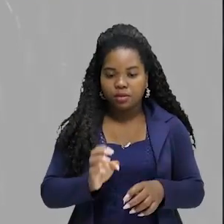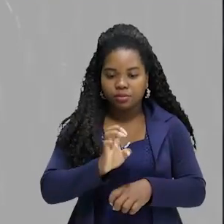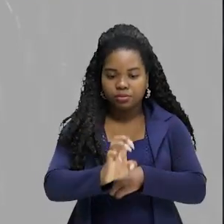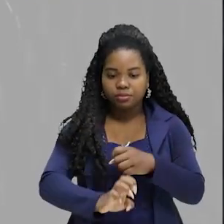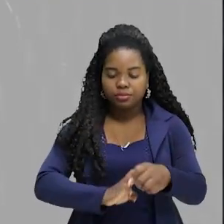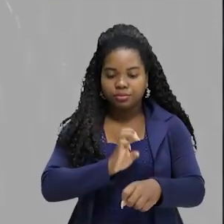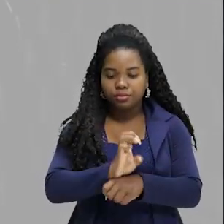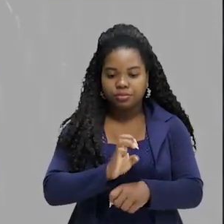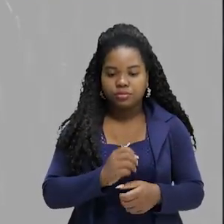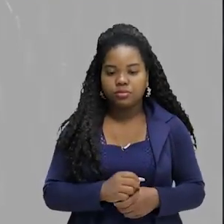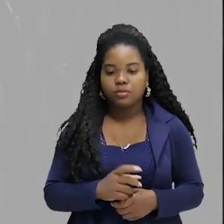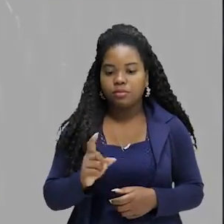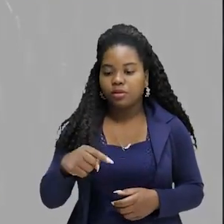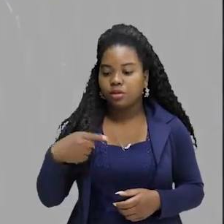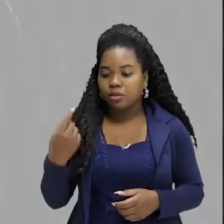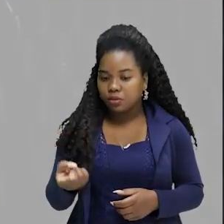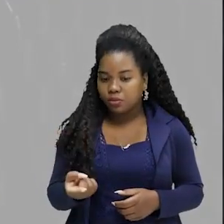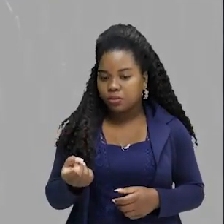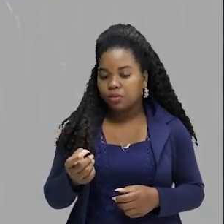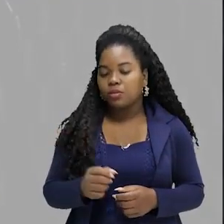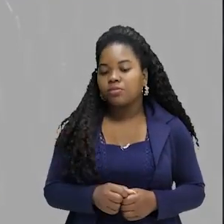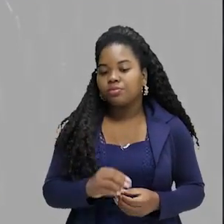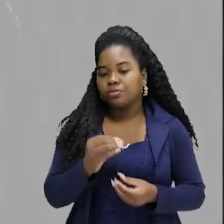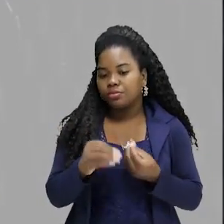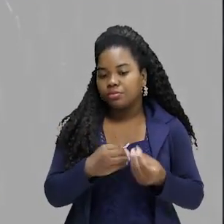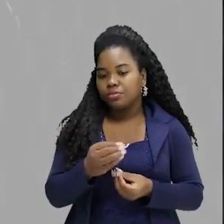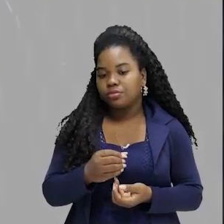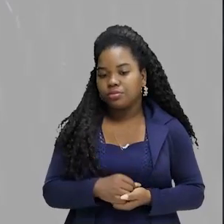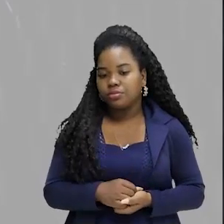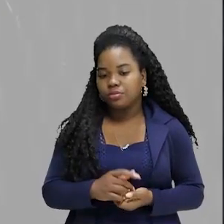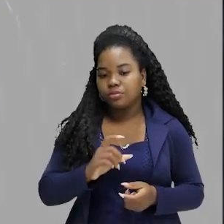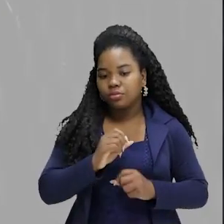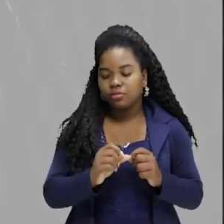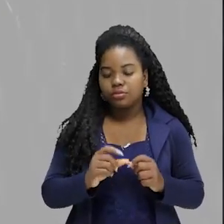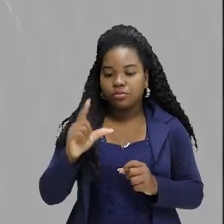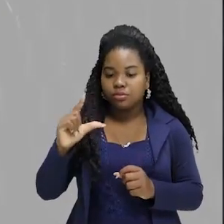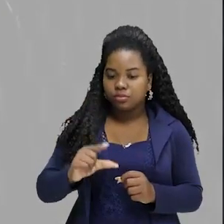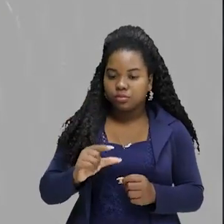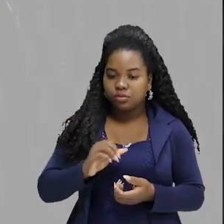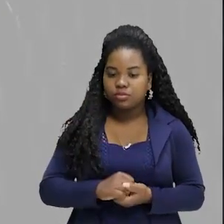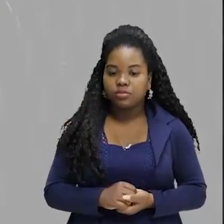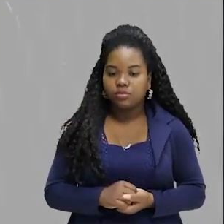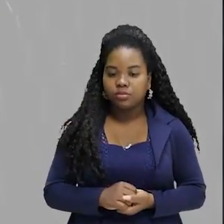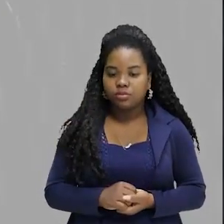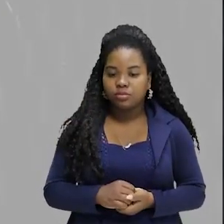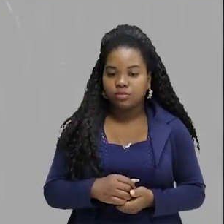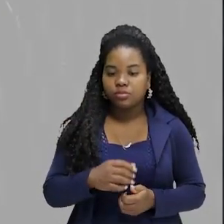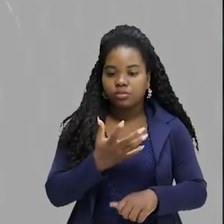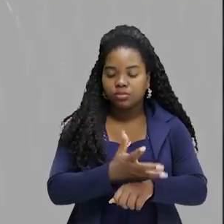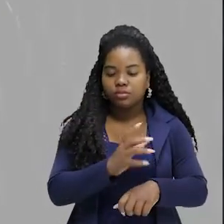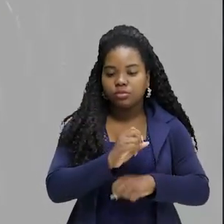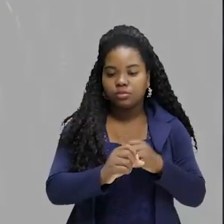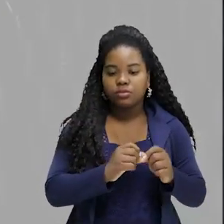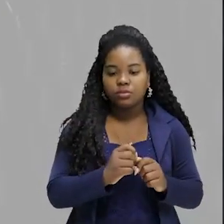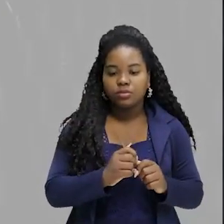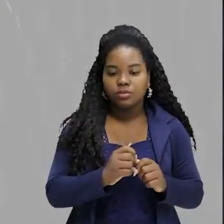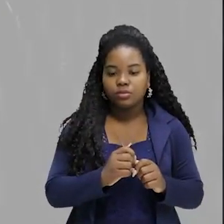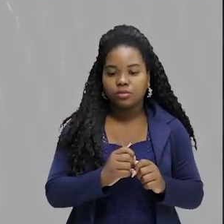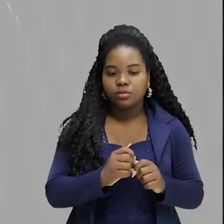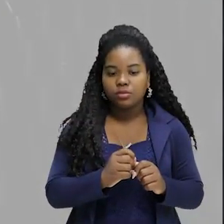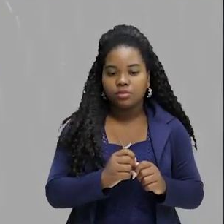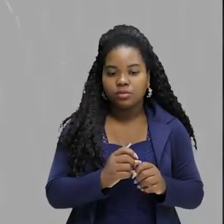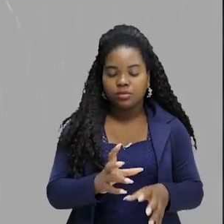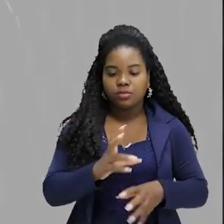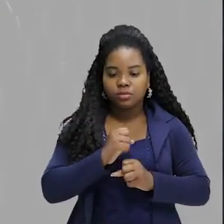elétrons, para que outra substância sofra redução, que na prática significa ganho de elétrons.